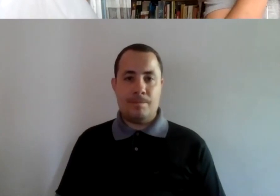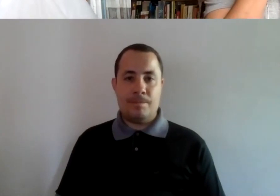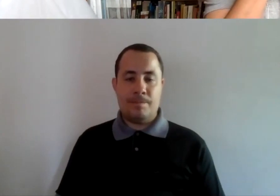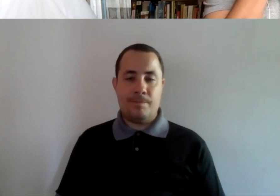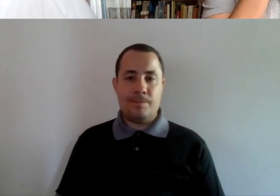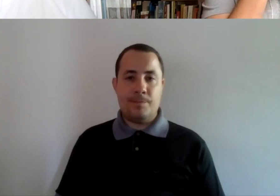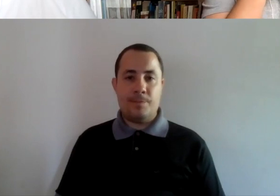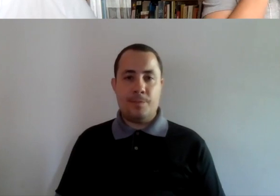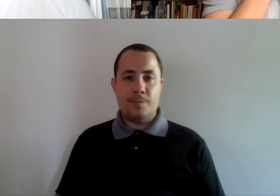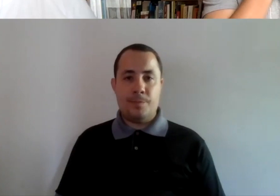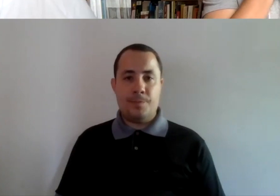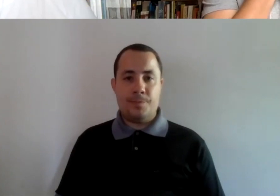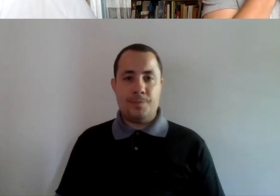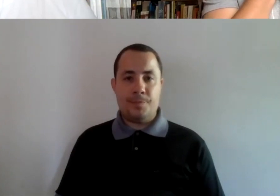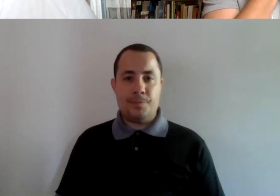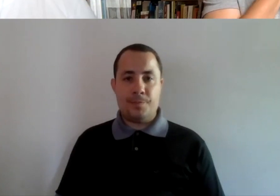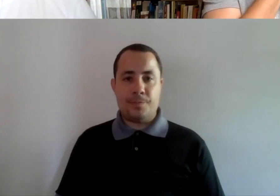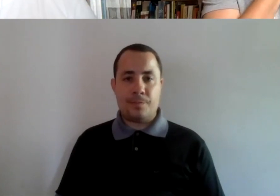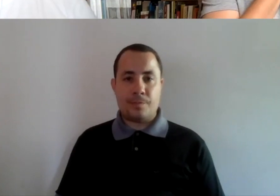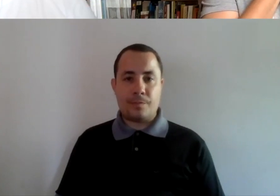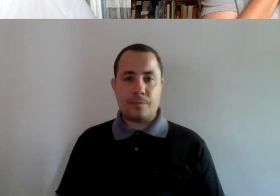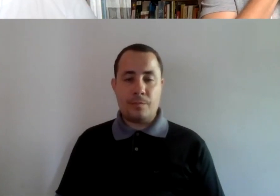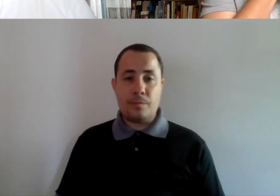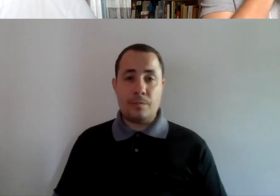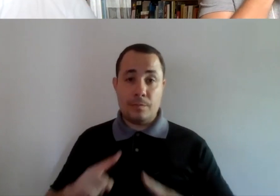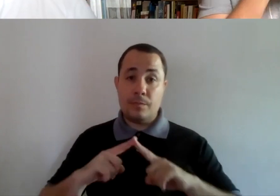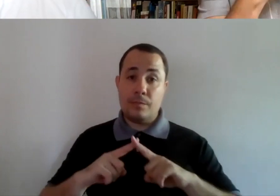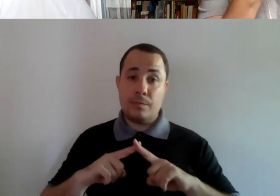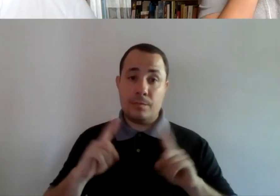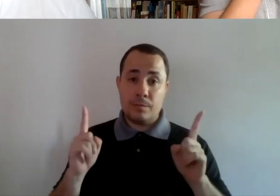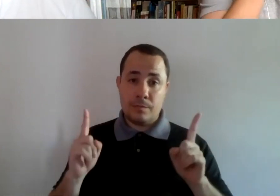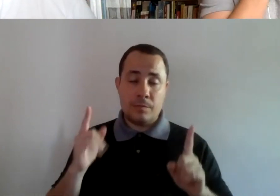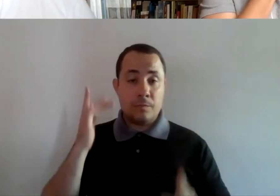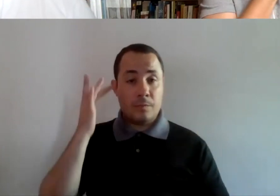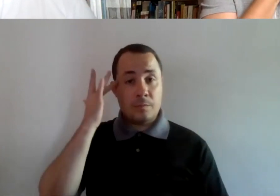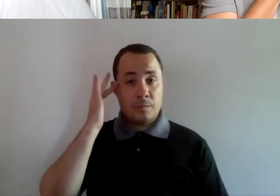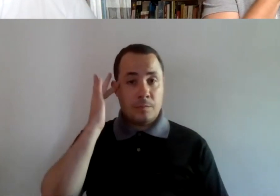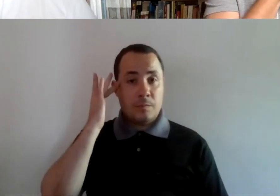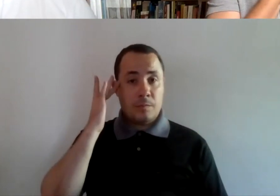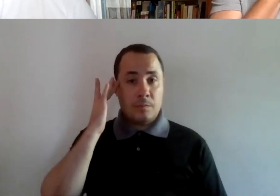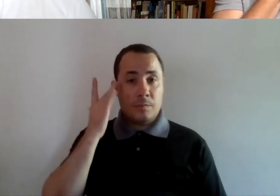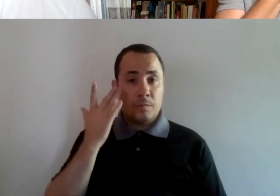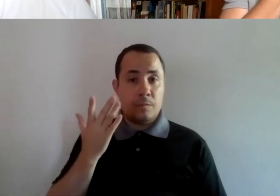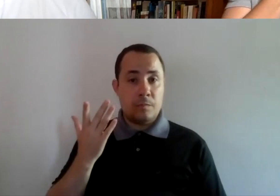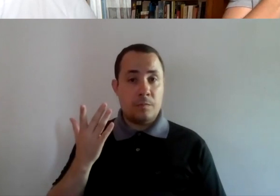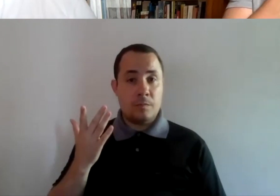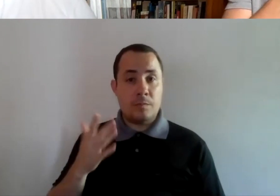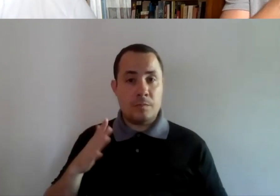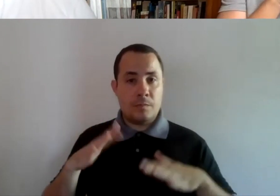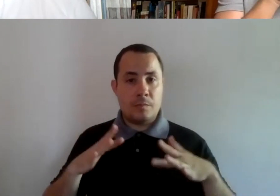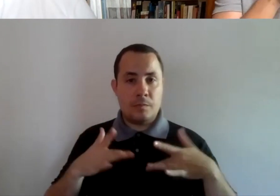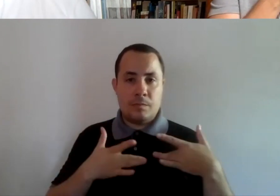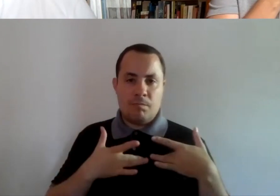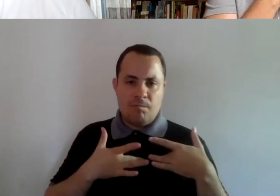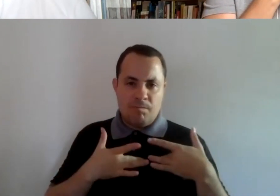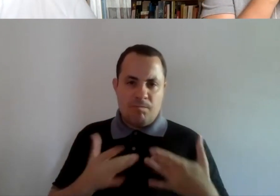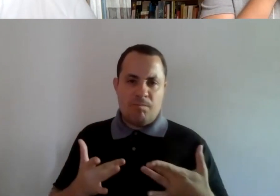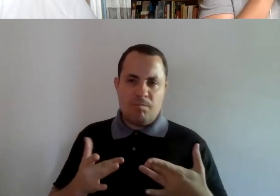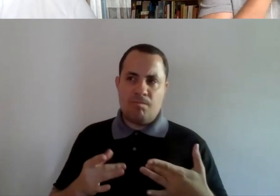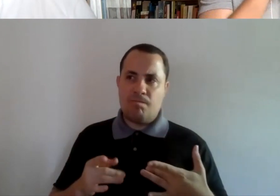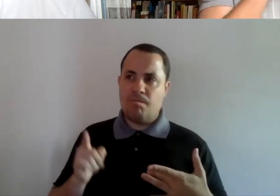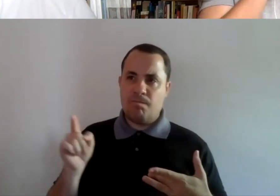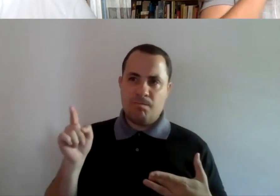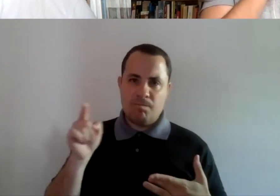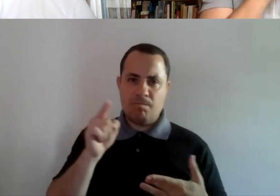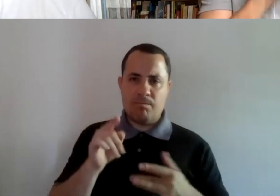grande... Mas eu acho que é isso, porque as iniciativas individuais e pequenas, digamos assim, né,